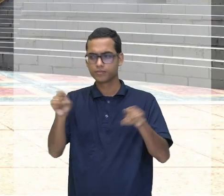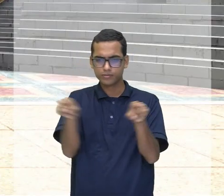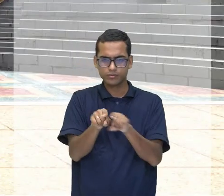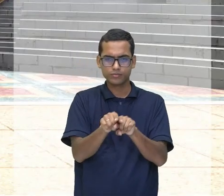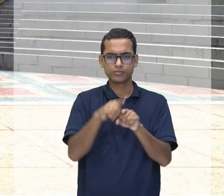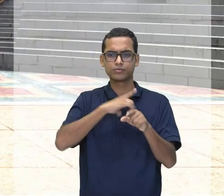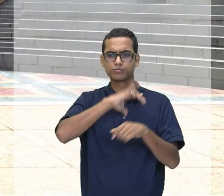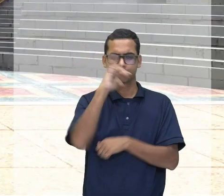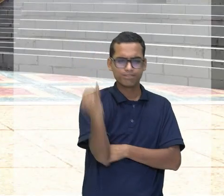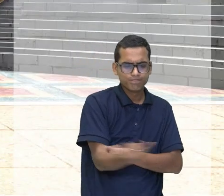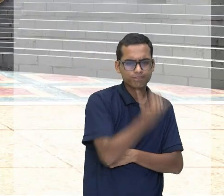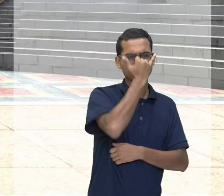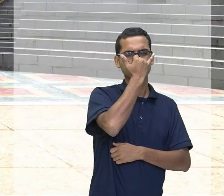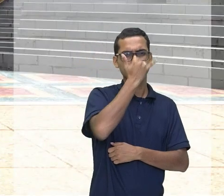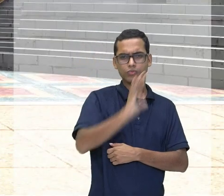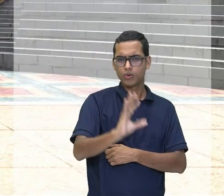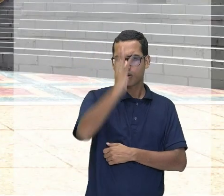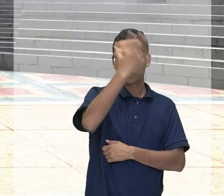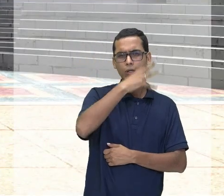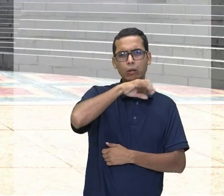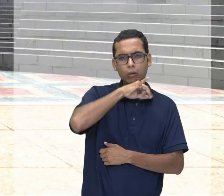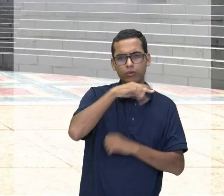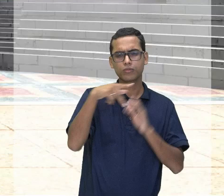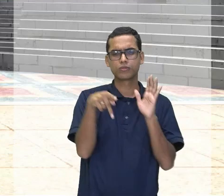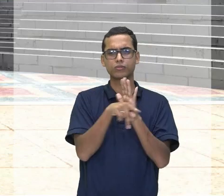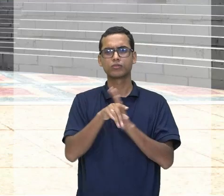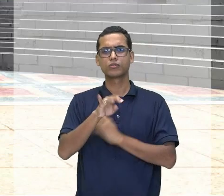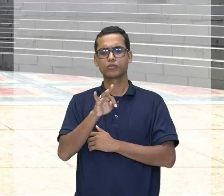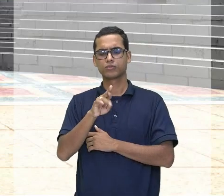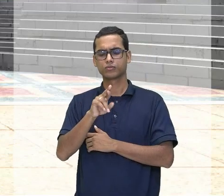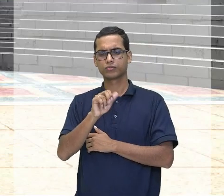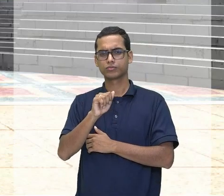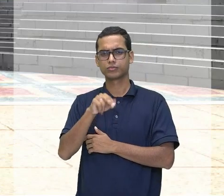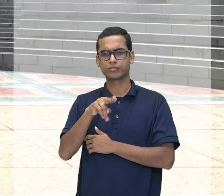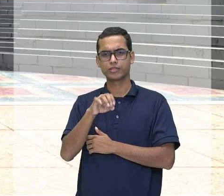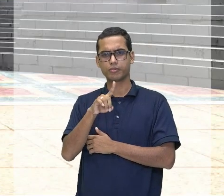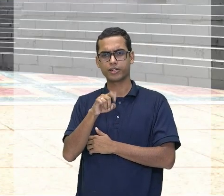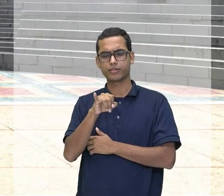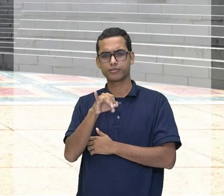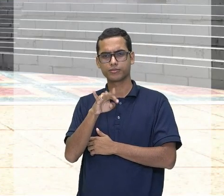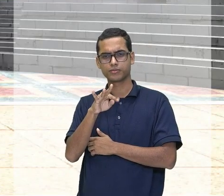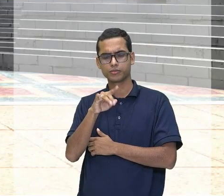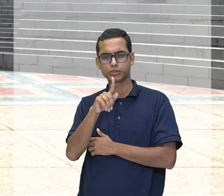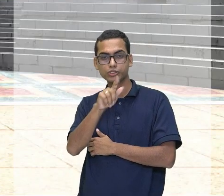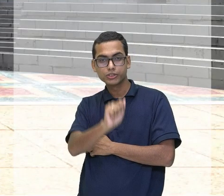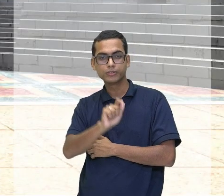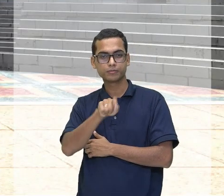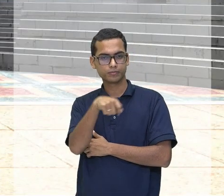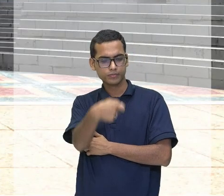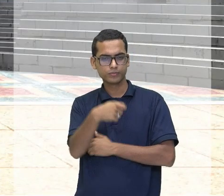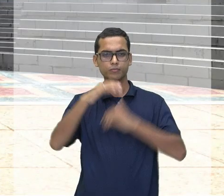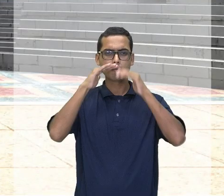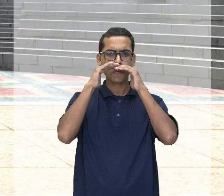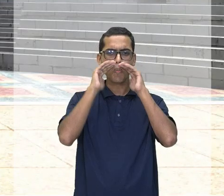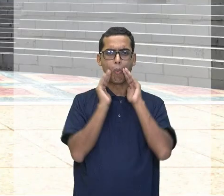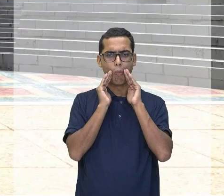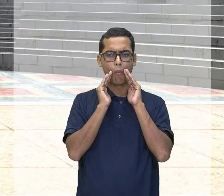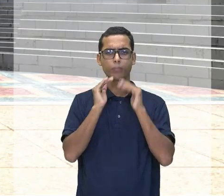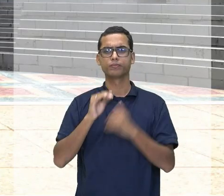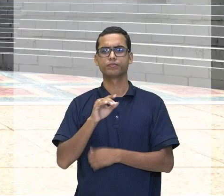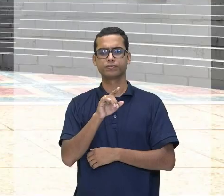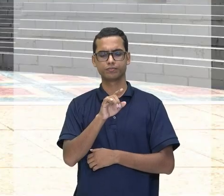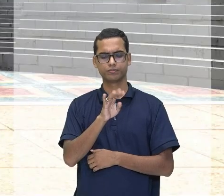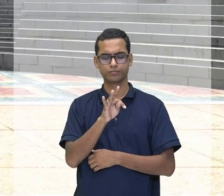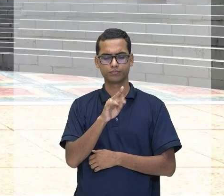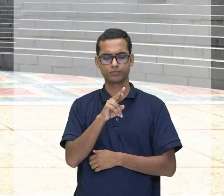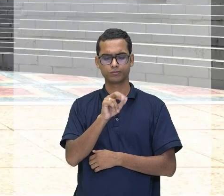bom? Então vamos conhecer um pouquinho, olha só. O gênero lírico dramático, né, designa os